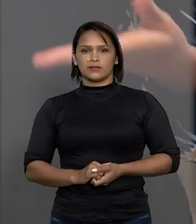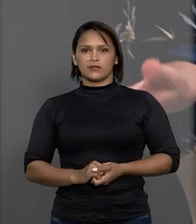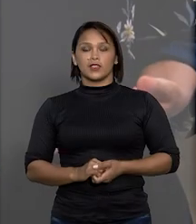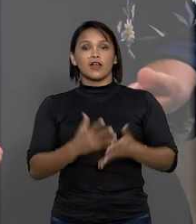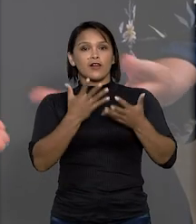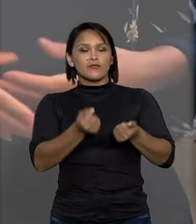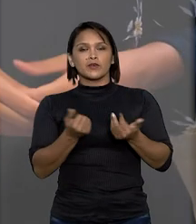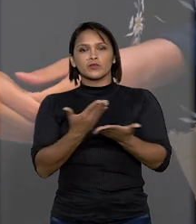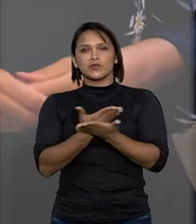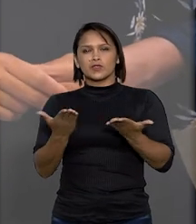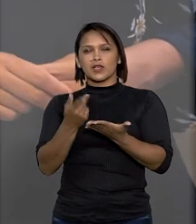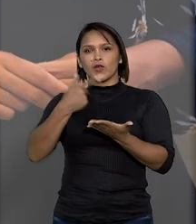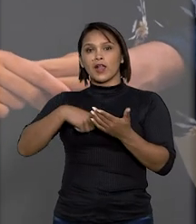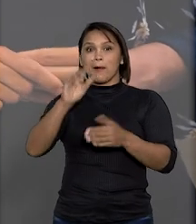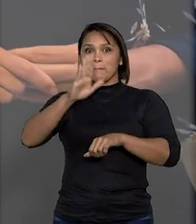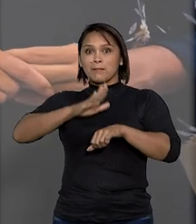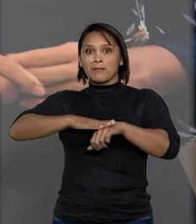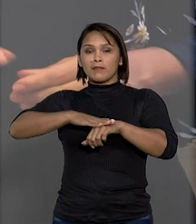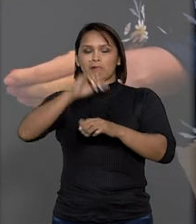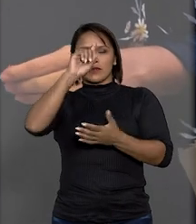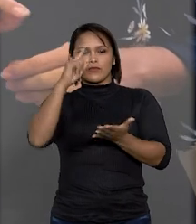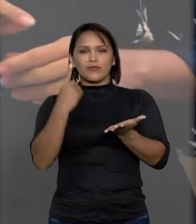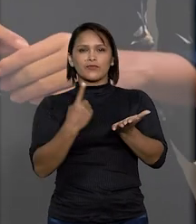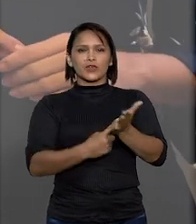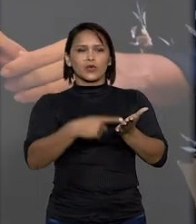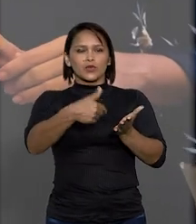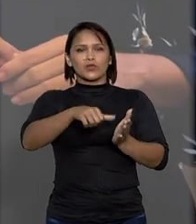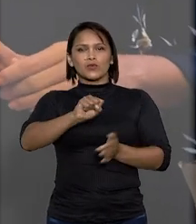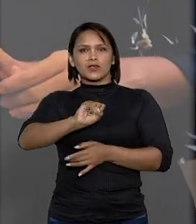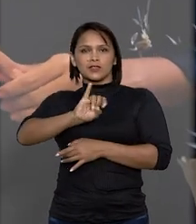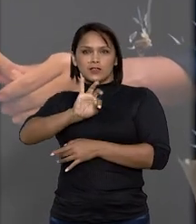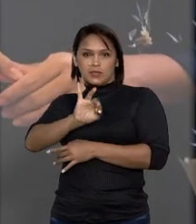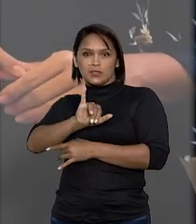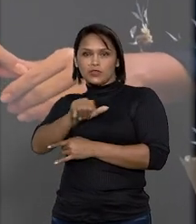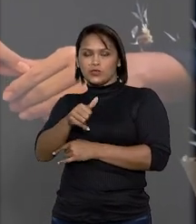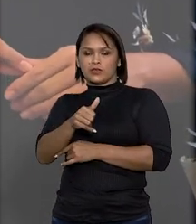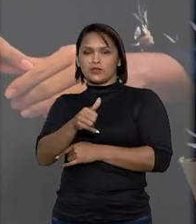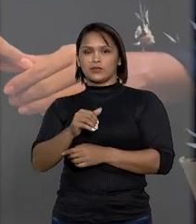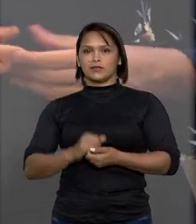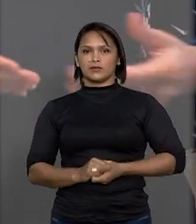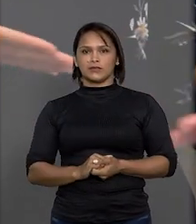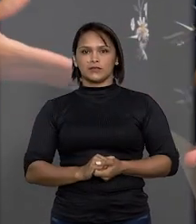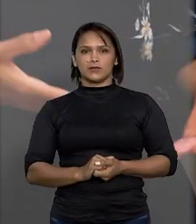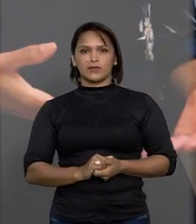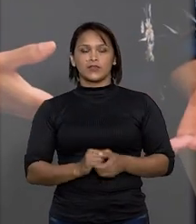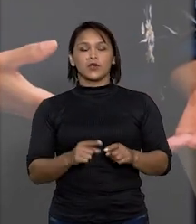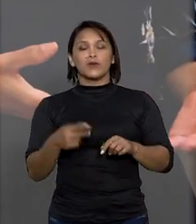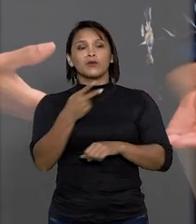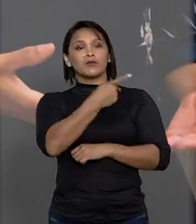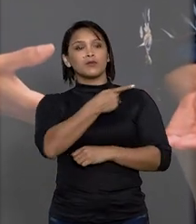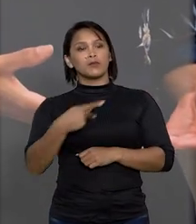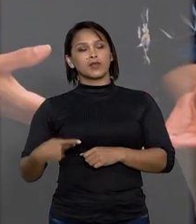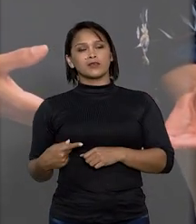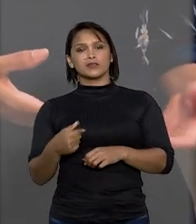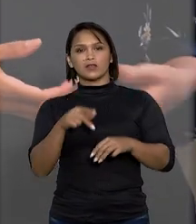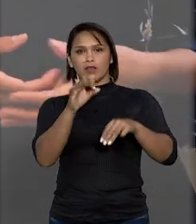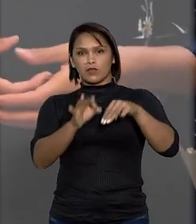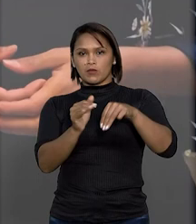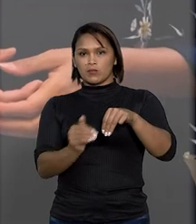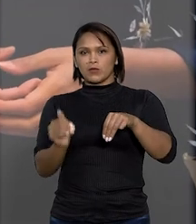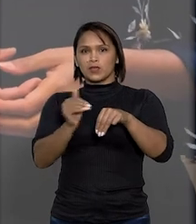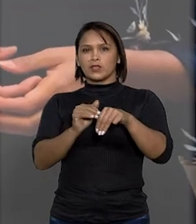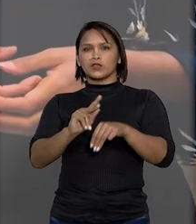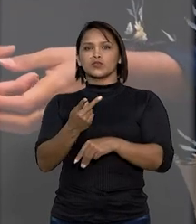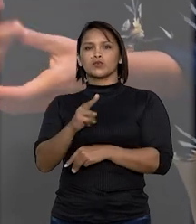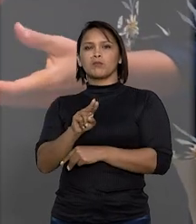vamos ver agora as mais recentes decisões do Superior Tribunal de Justiça o presidente do Tribunal Ministro